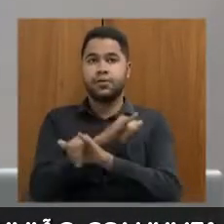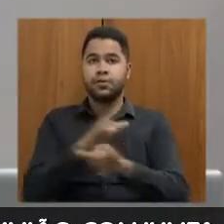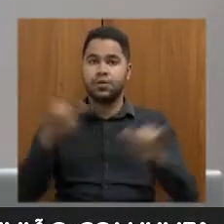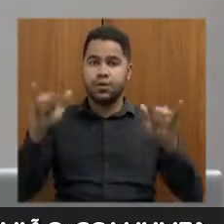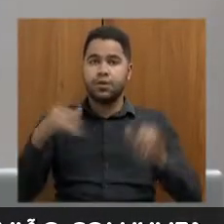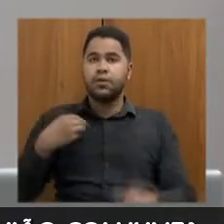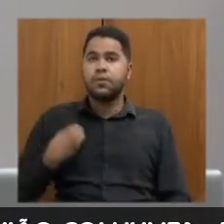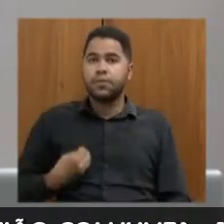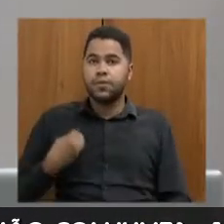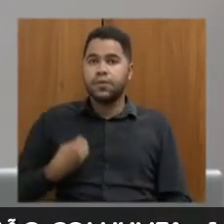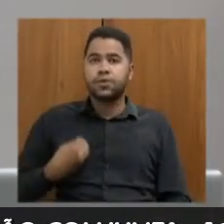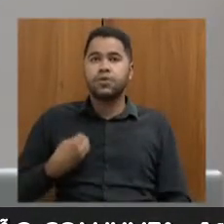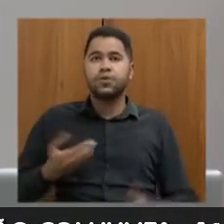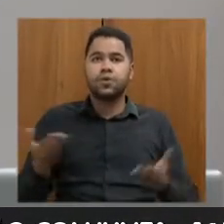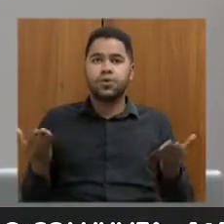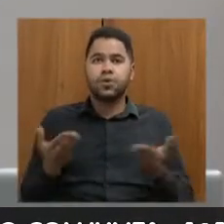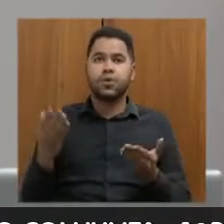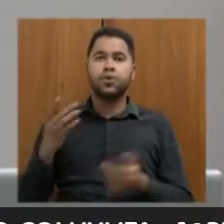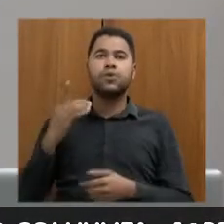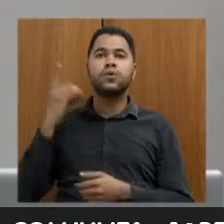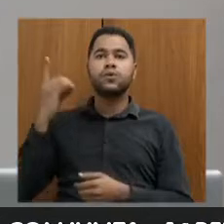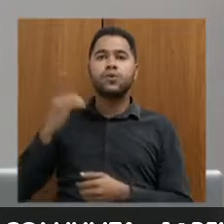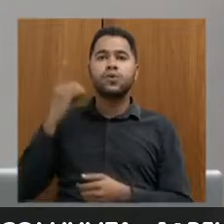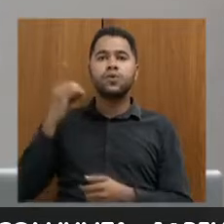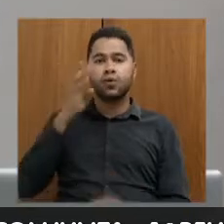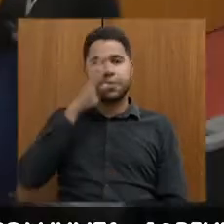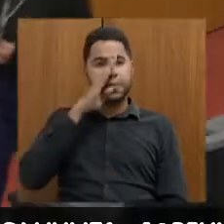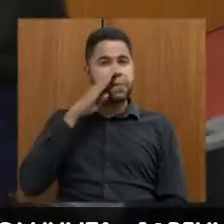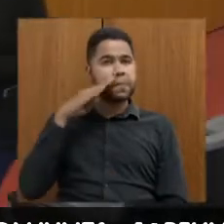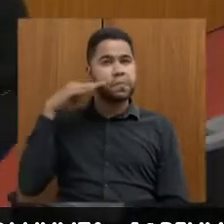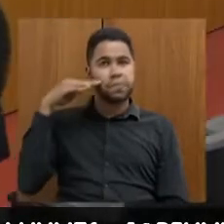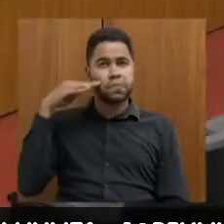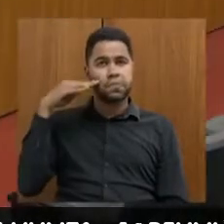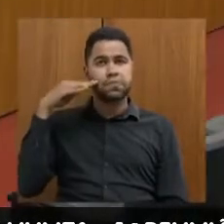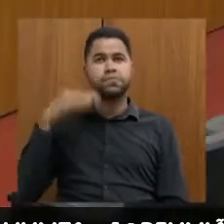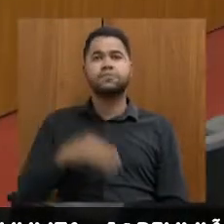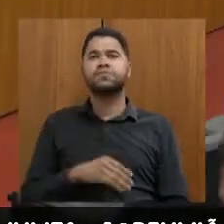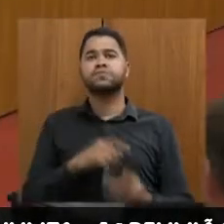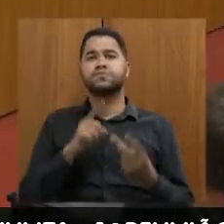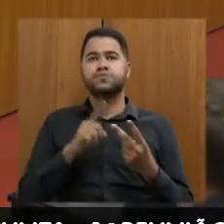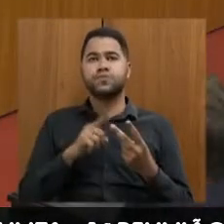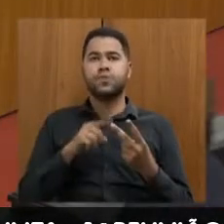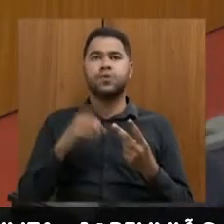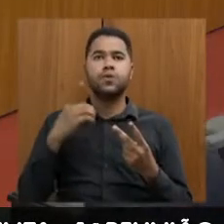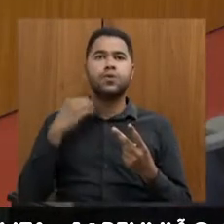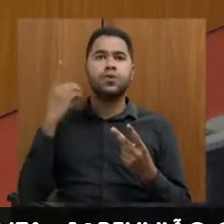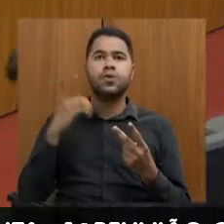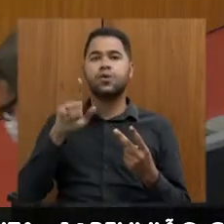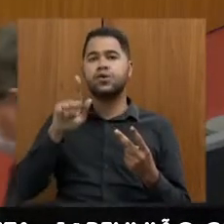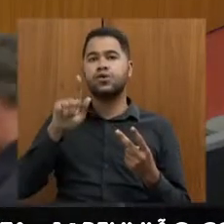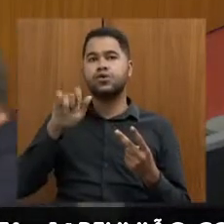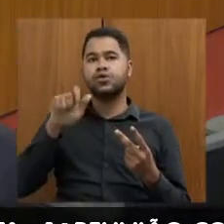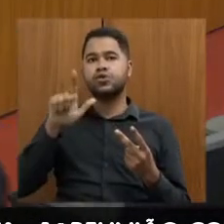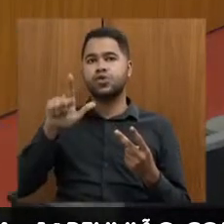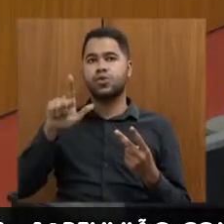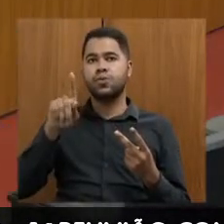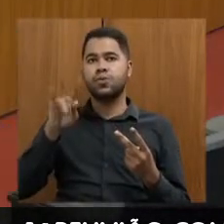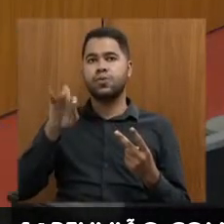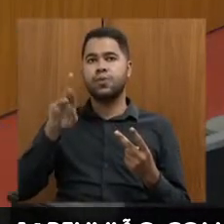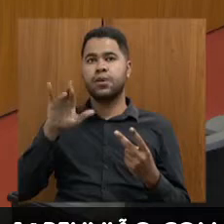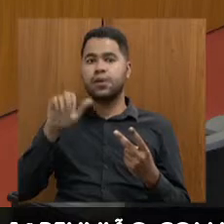estão presentes a deputada Beatriz Cerqueira e o deputado Gil Pereira